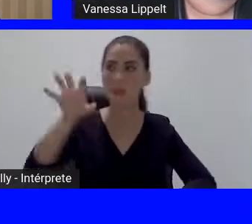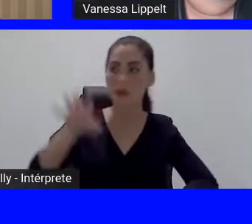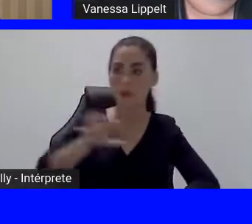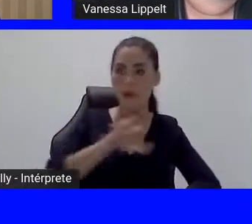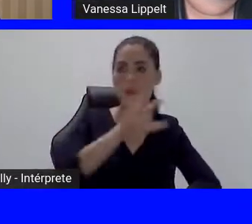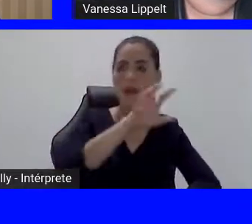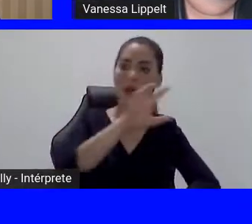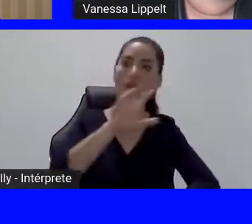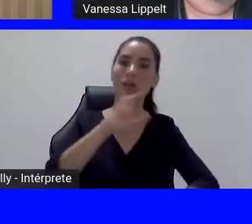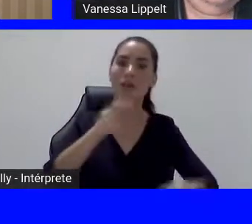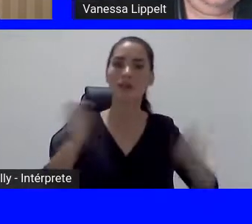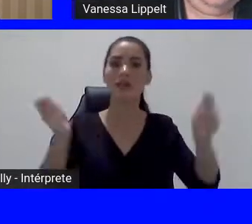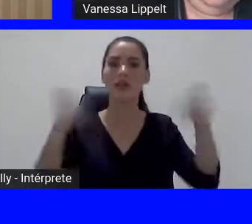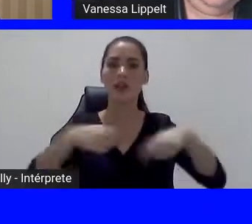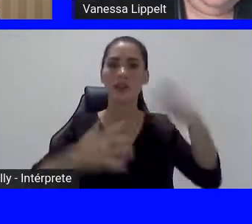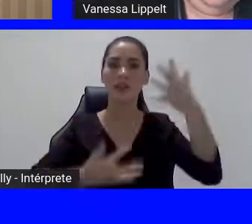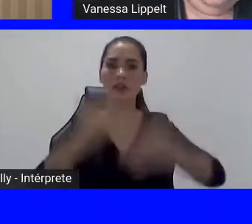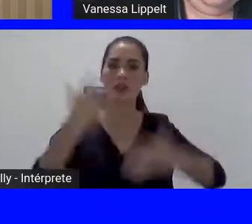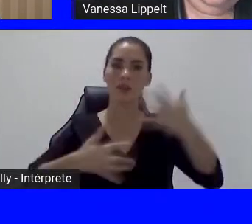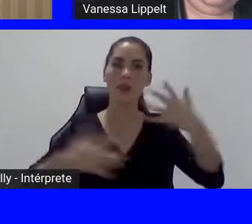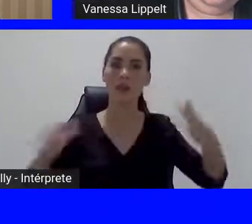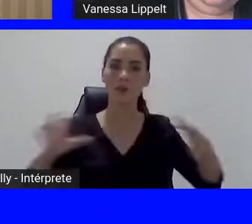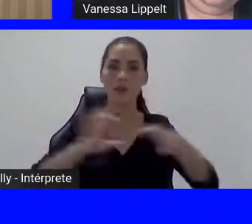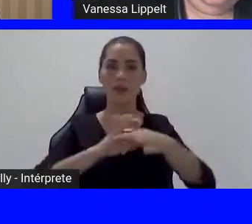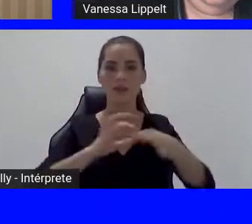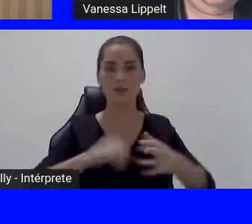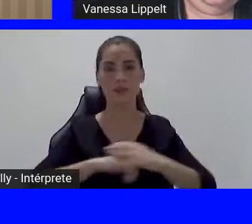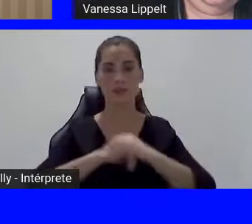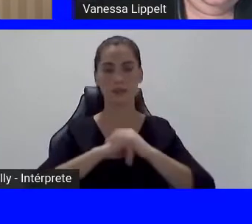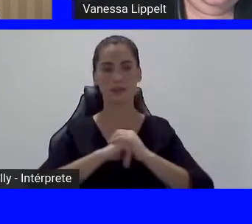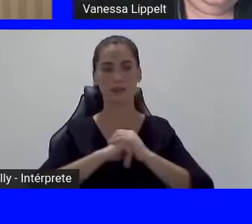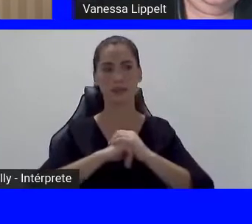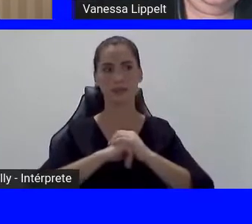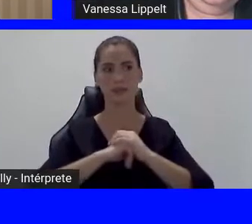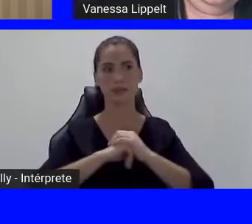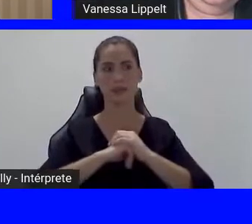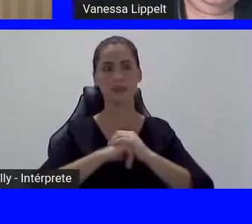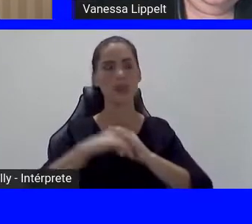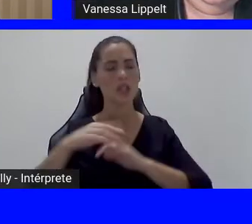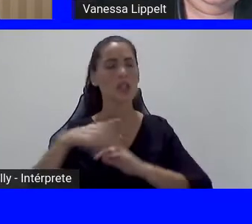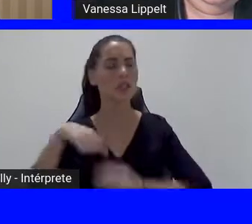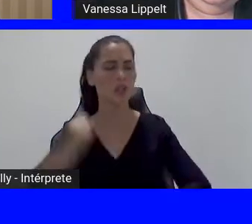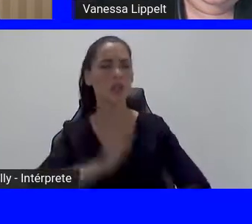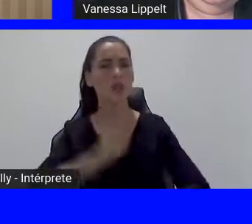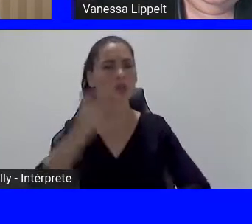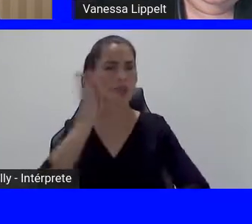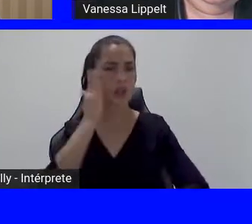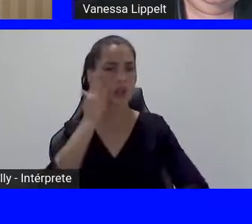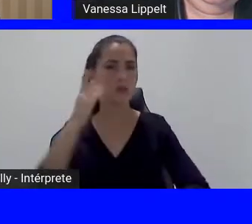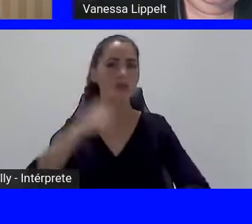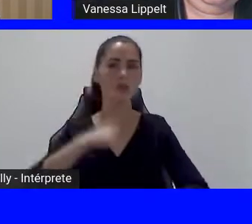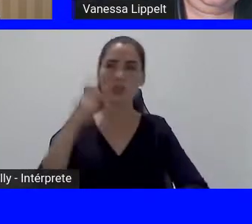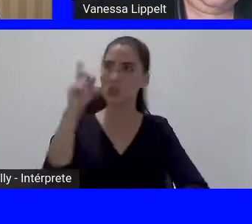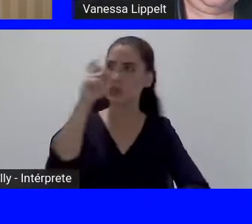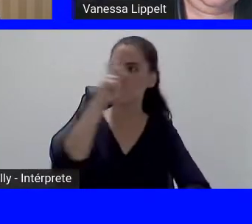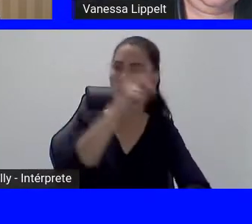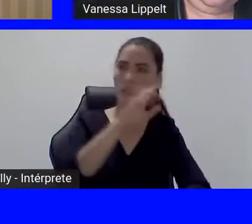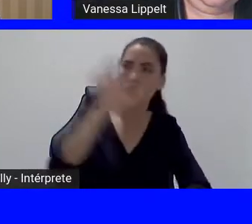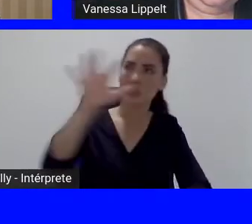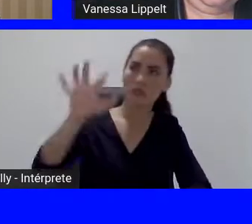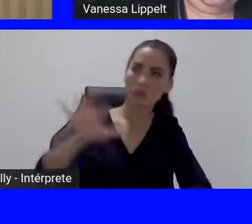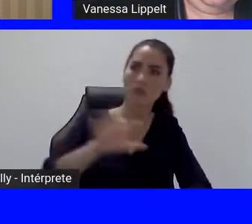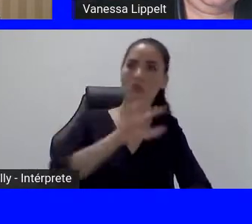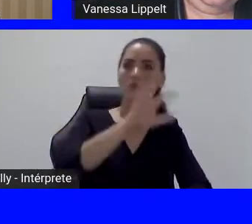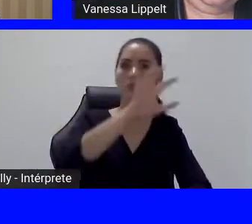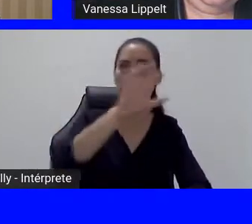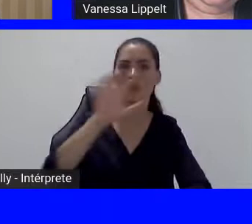atrapalhar, né, uma aliança, um entendimento. Agora, a gente sabe que tem dificuldades regionais,